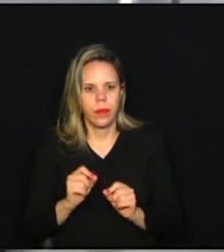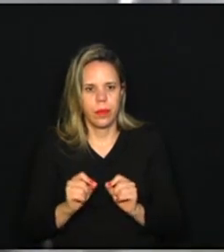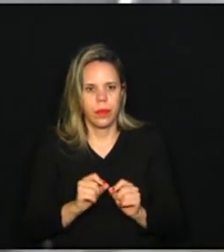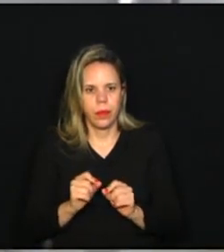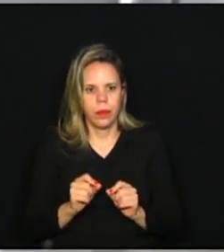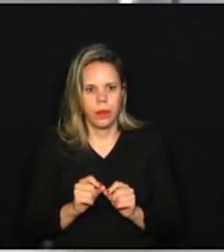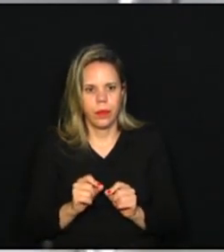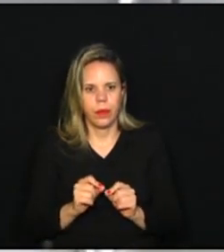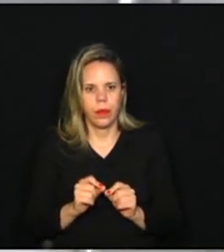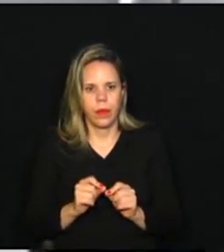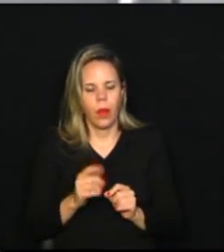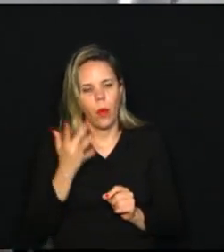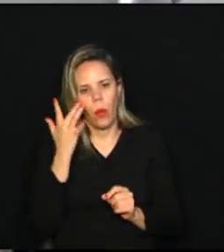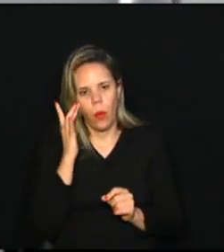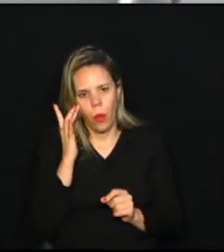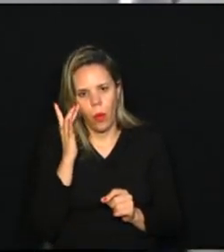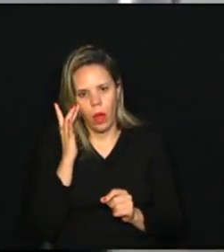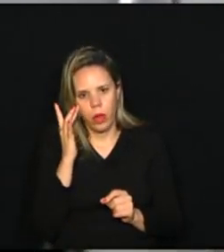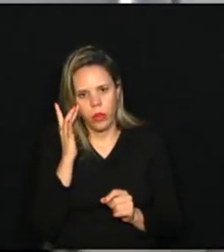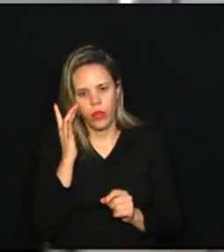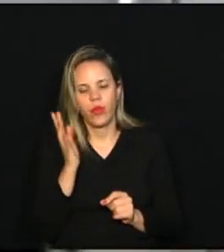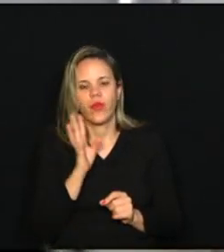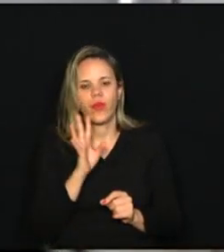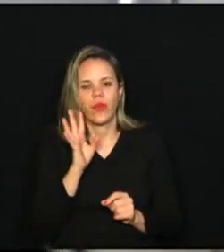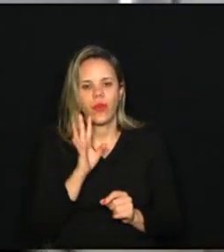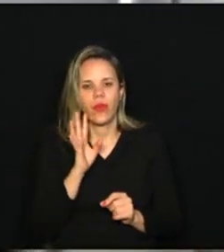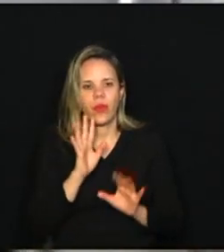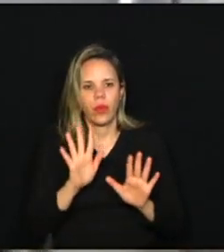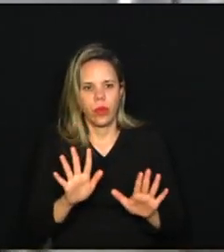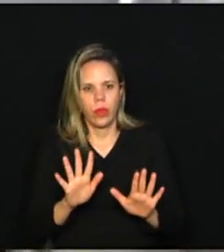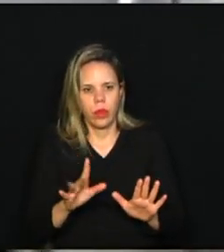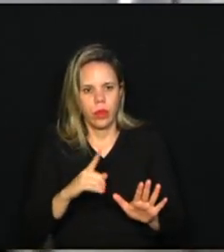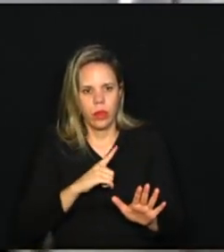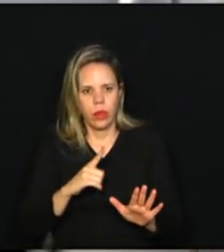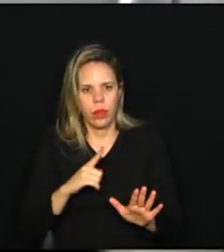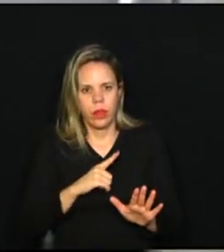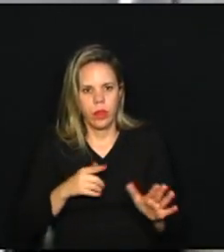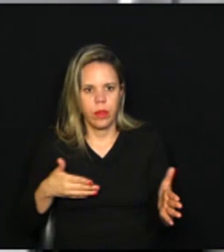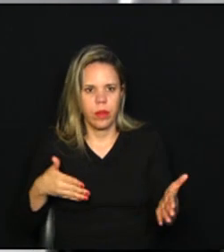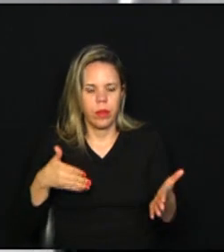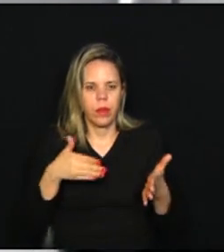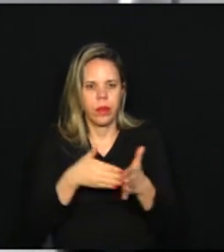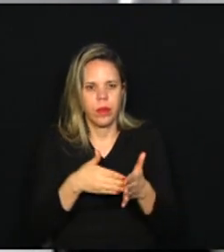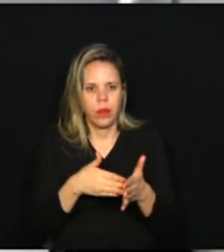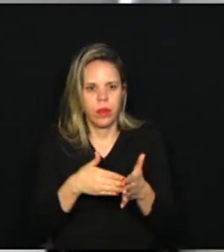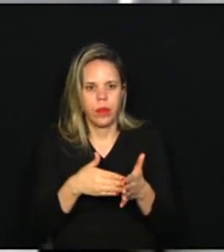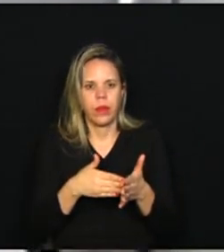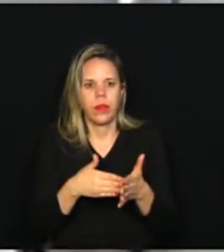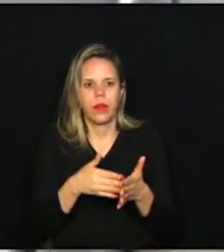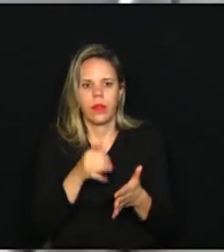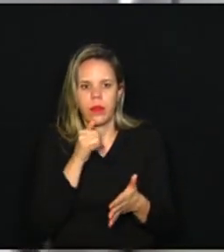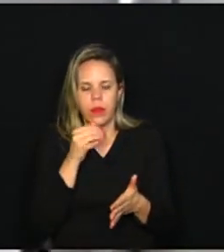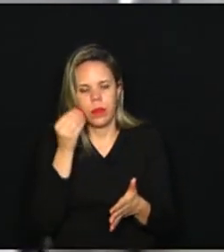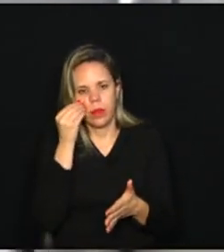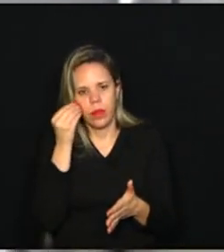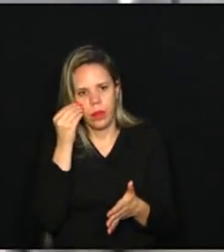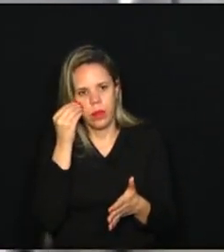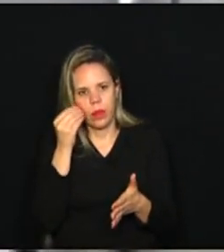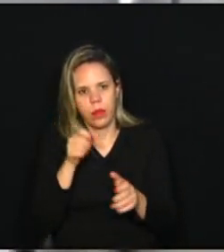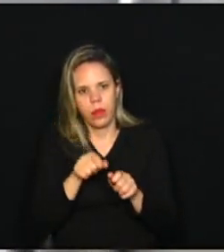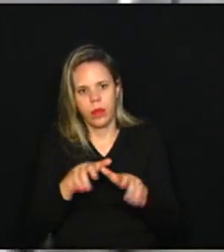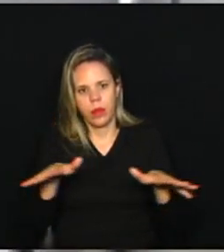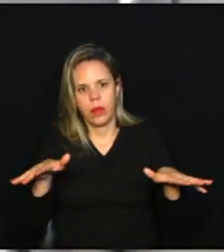super legal, é válido, mas a gente tem algumas limitações desse tipo de testagem em